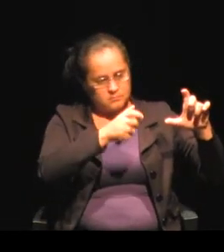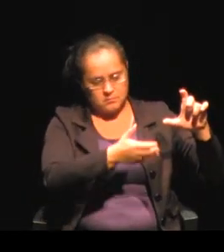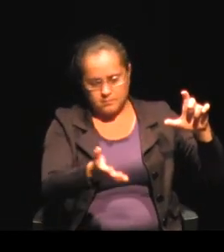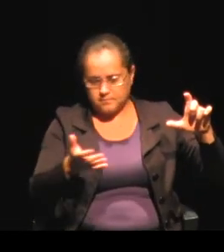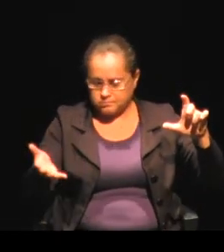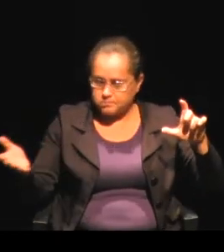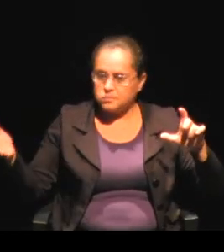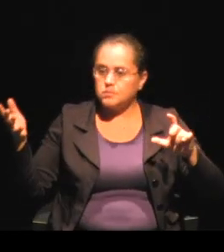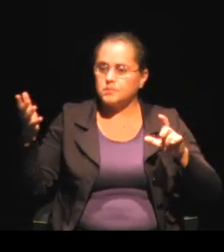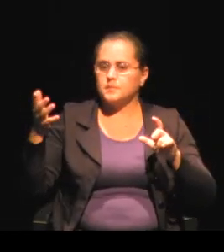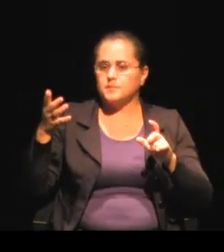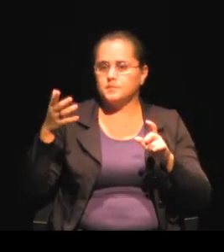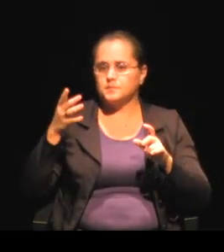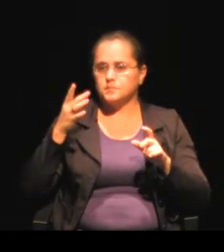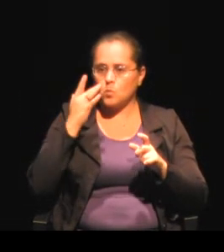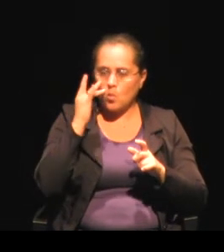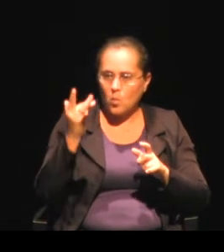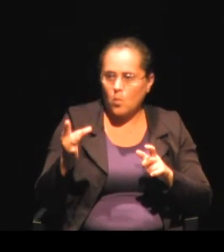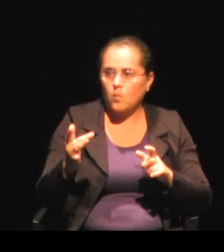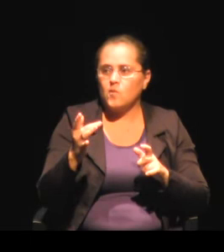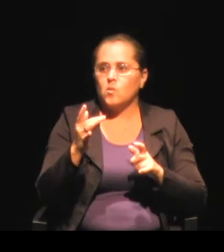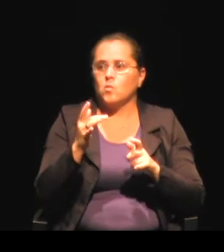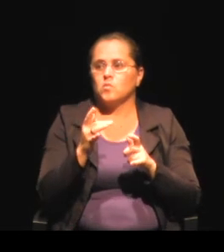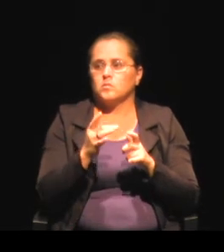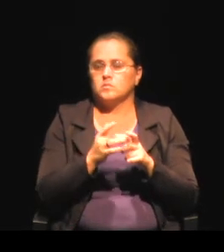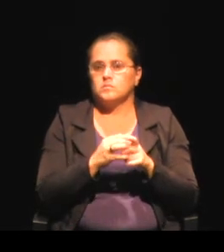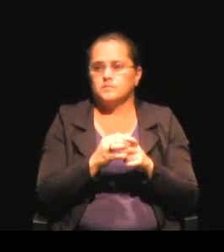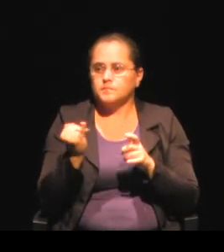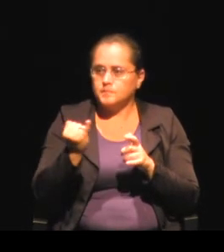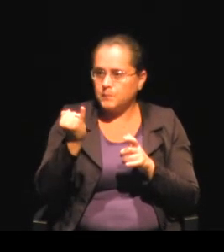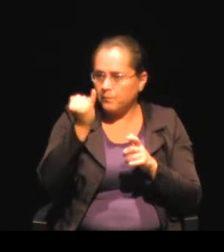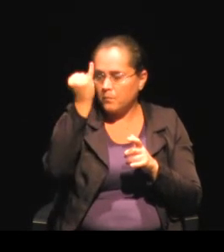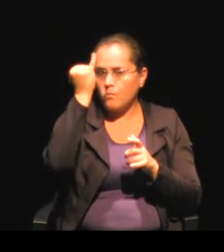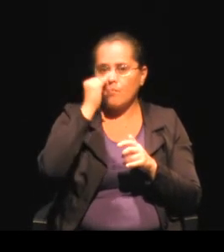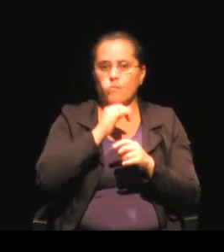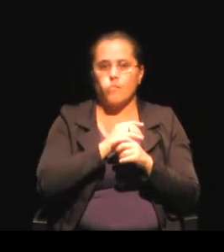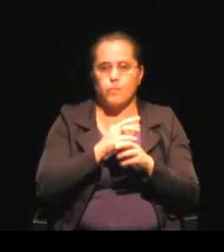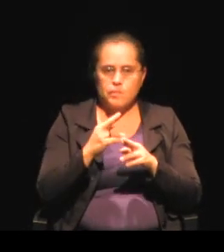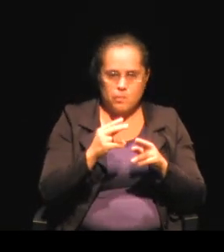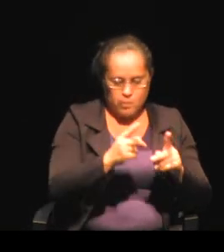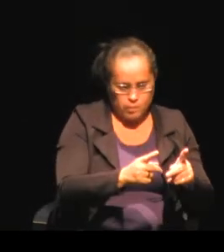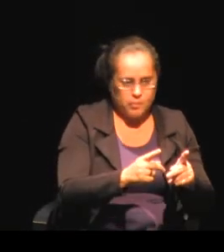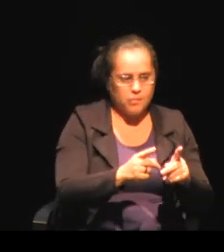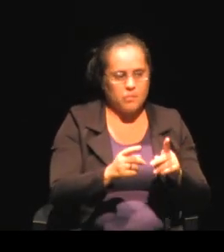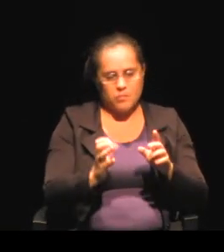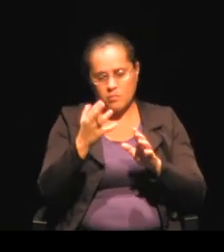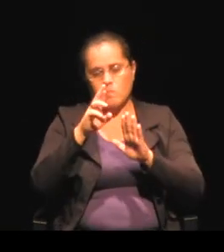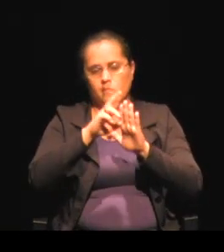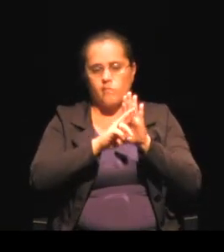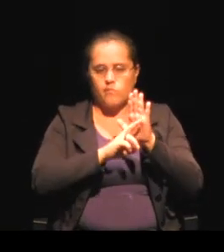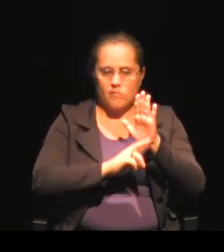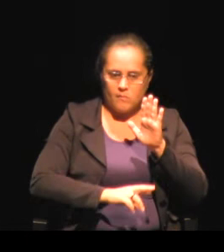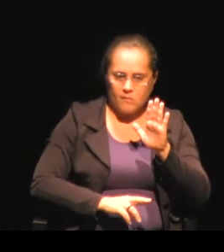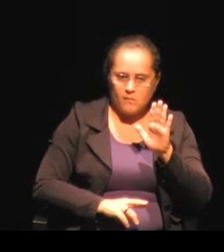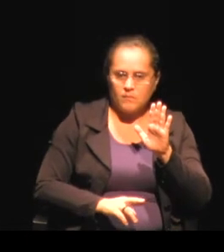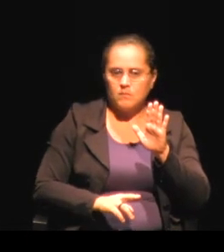dos guaranis, feito pelos jesuítas, que construíram 35 cidades mesmo. As